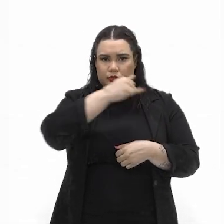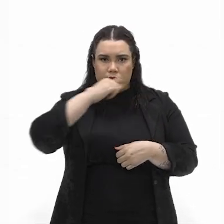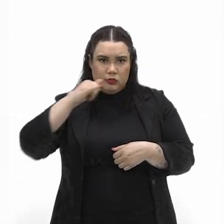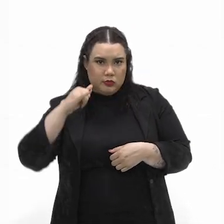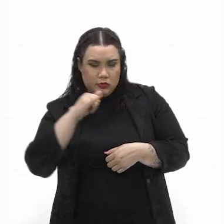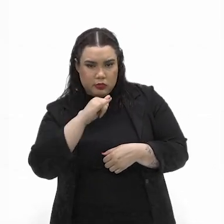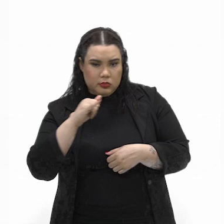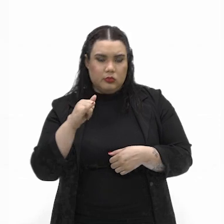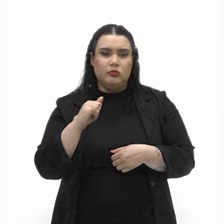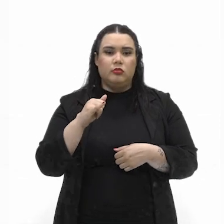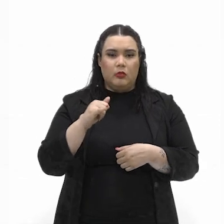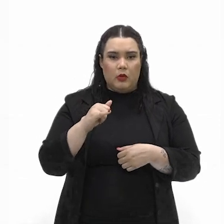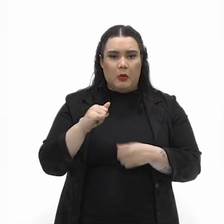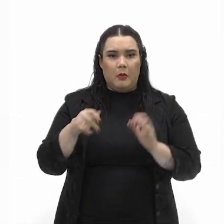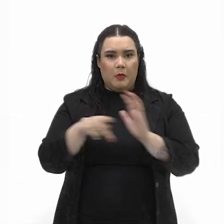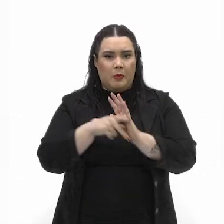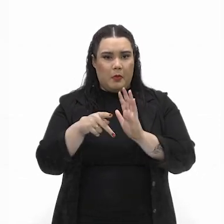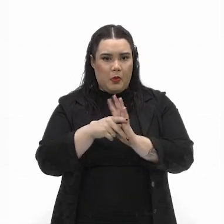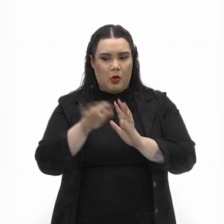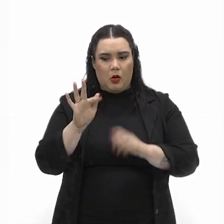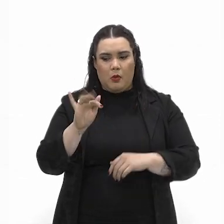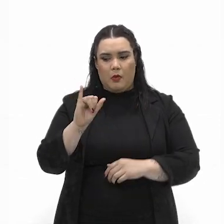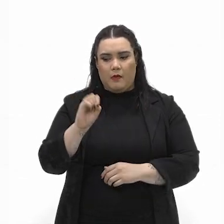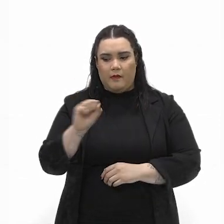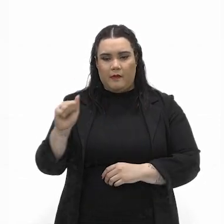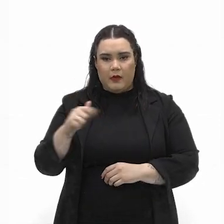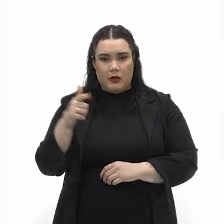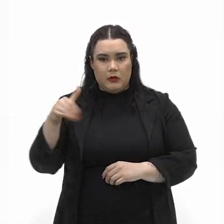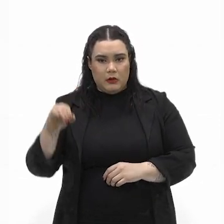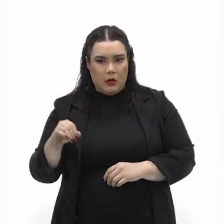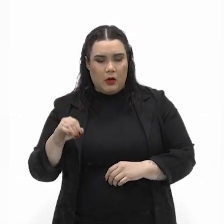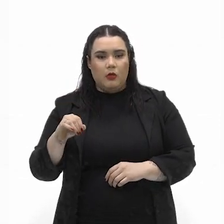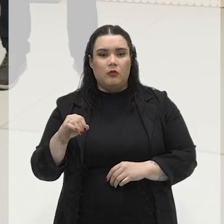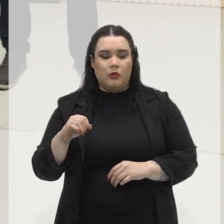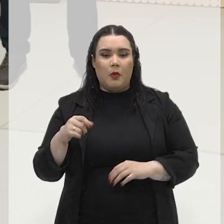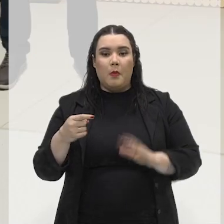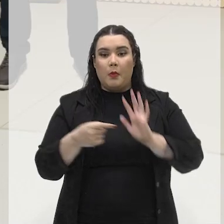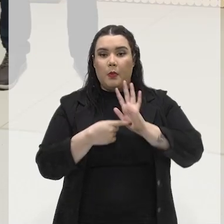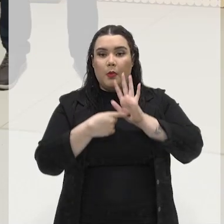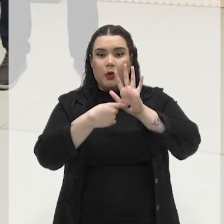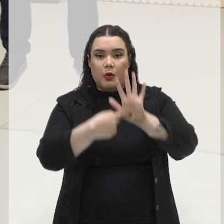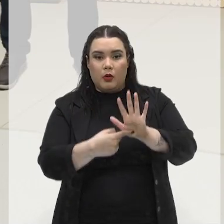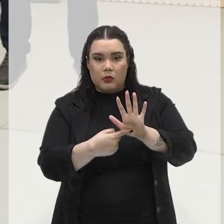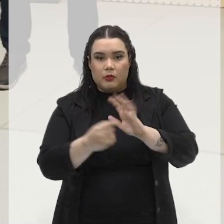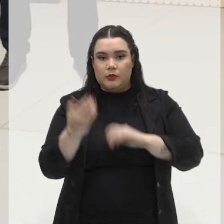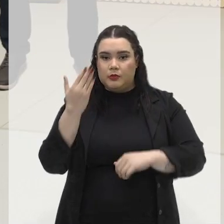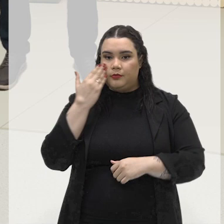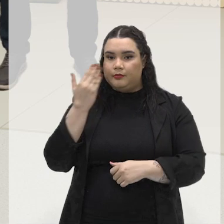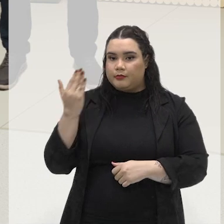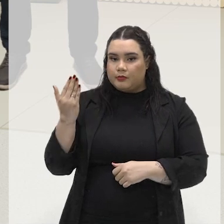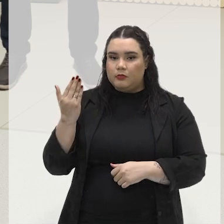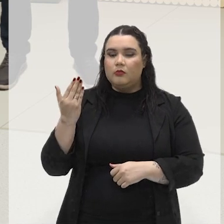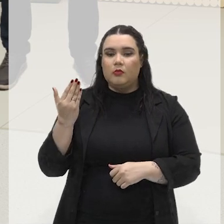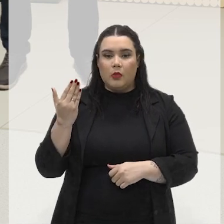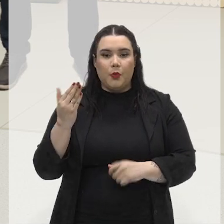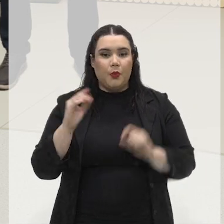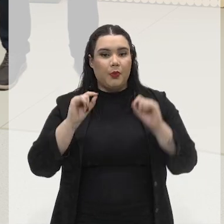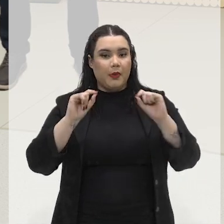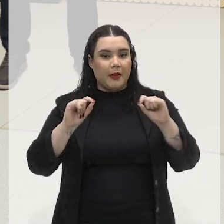aí através da fissão nuclear, eu trouxe para vocês aqui essa animação que vai te